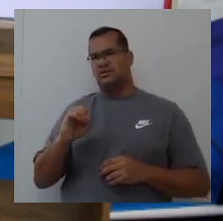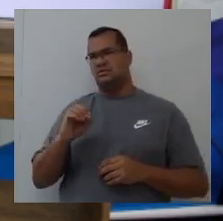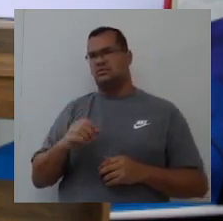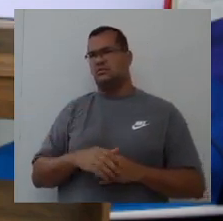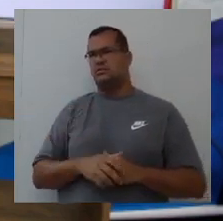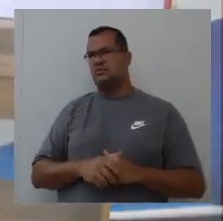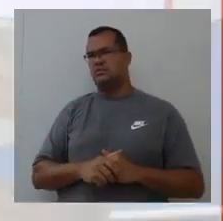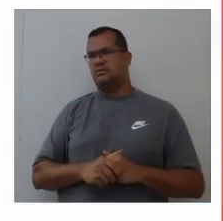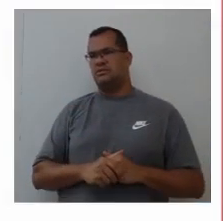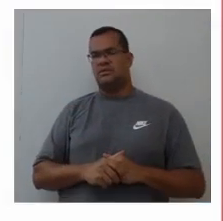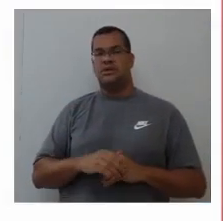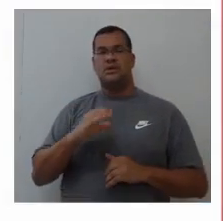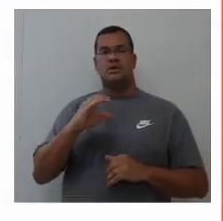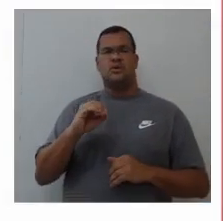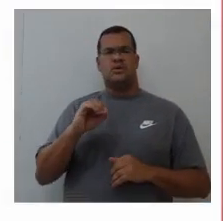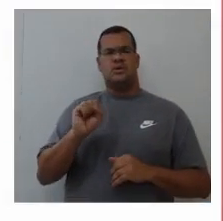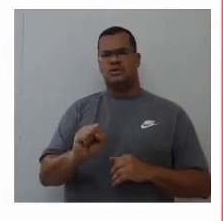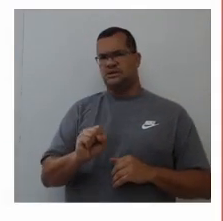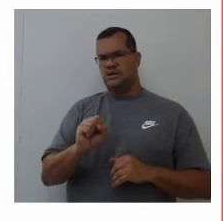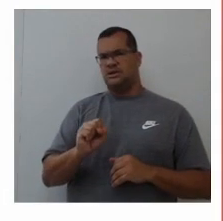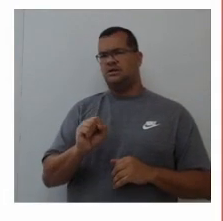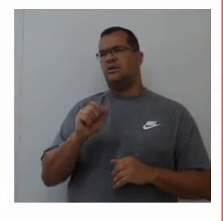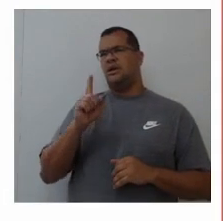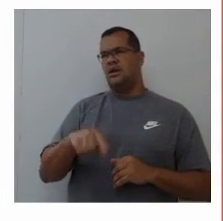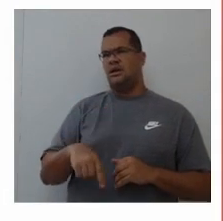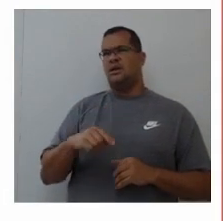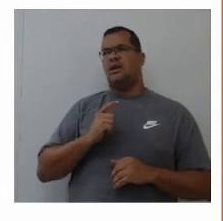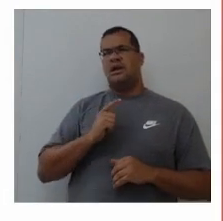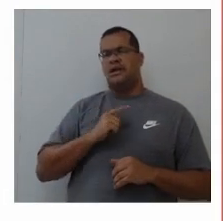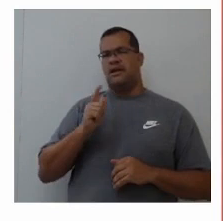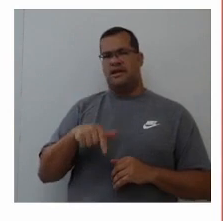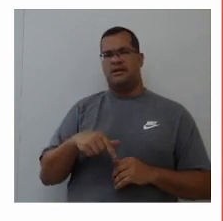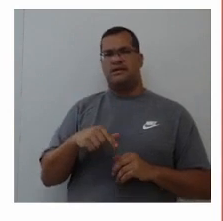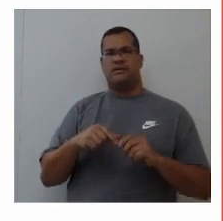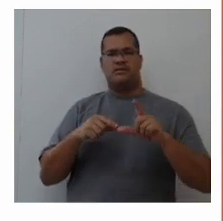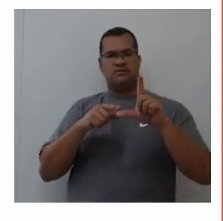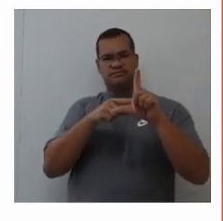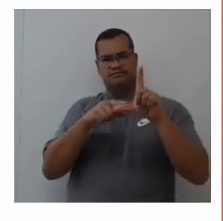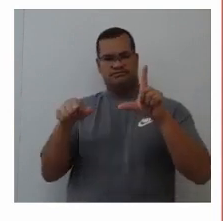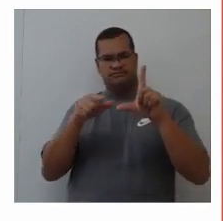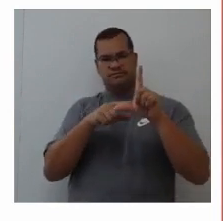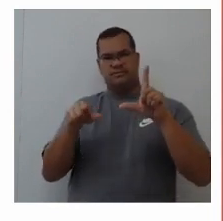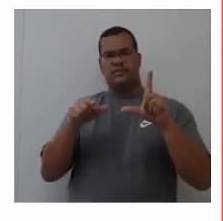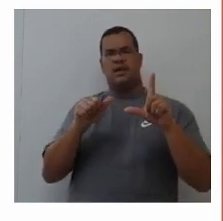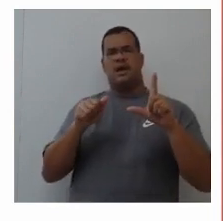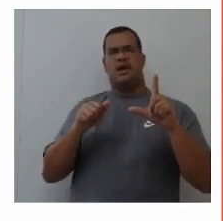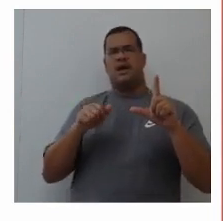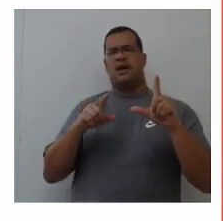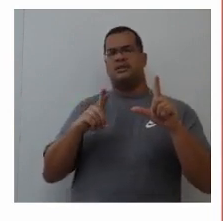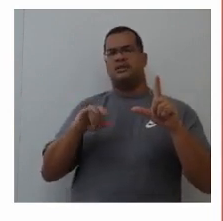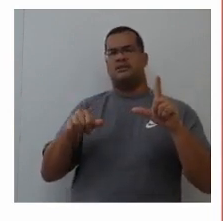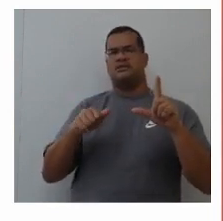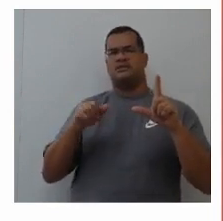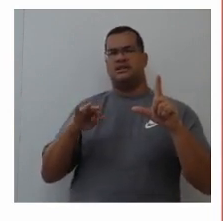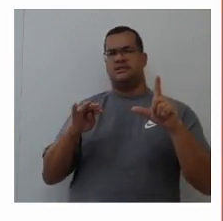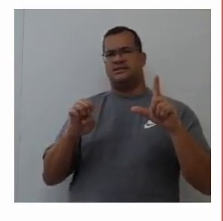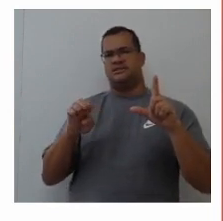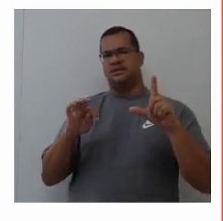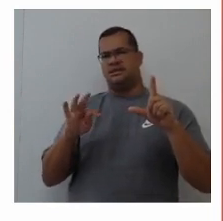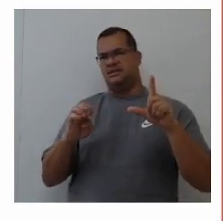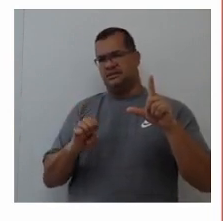aí, ó. Cosseno é o cateto adjacente dividido pela hipotenusa. E toda vez que eu tenho essa divisão, eu